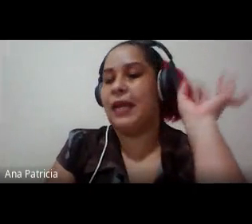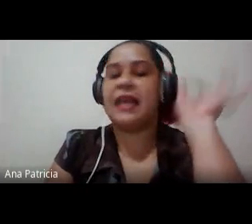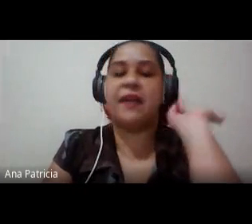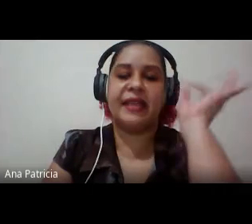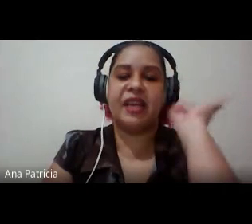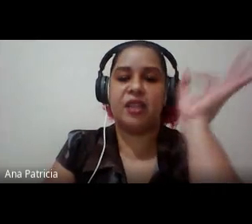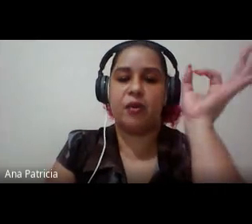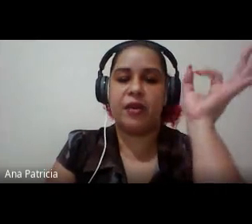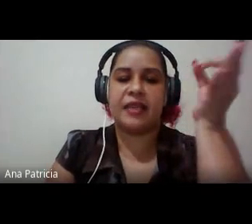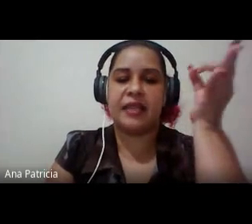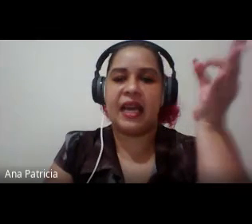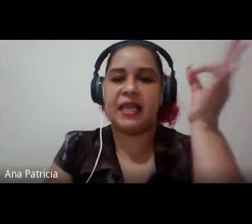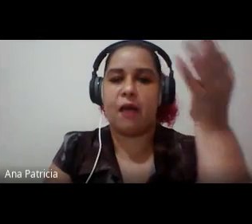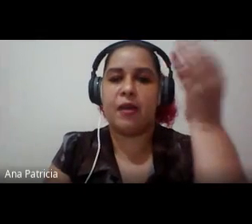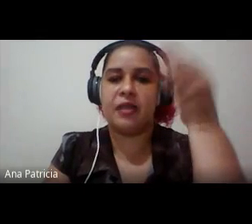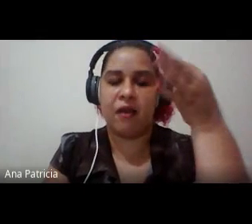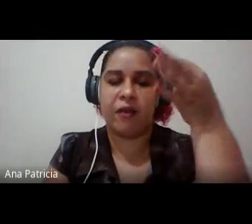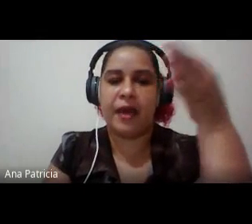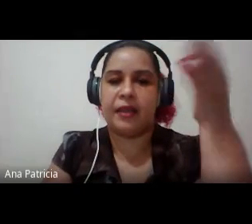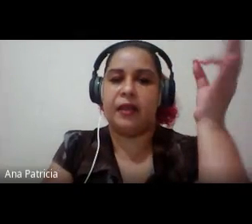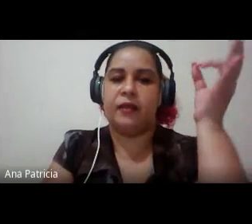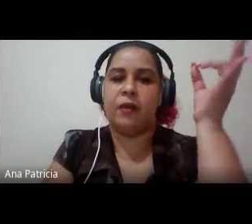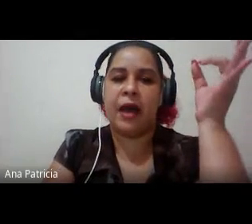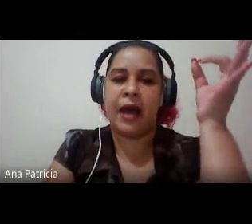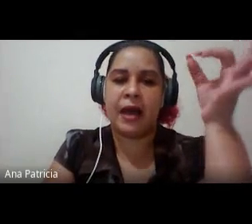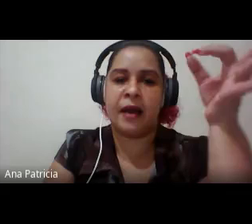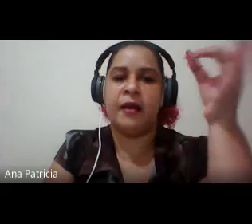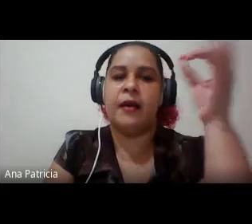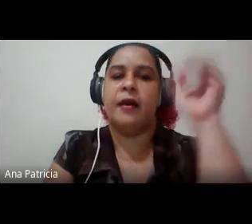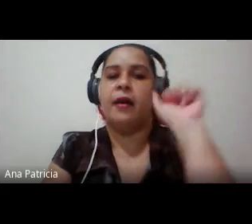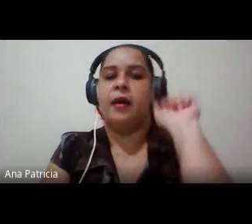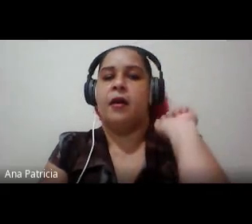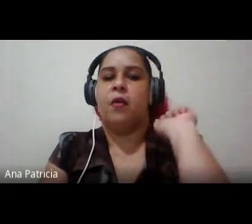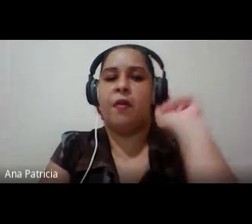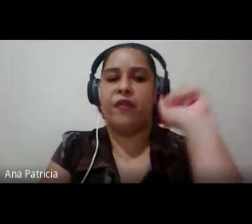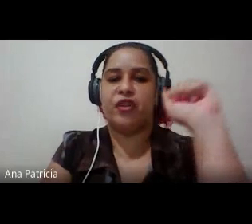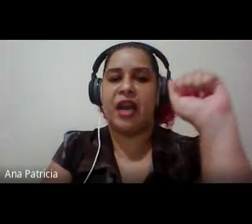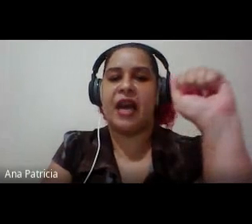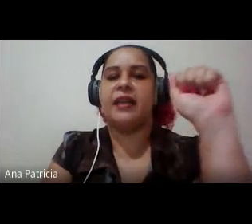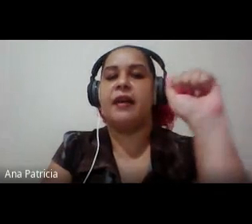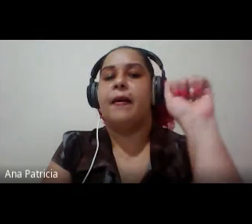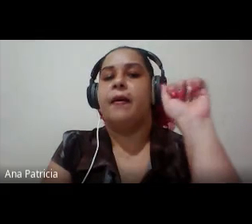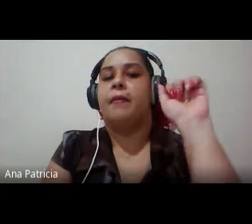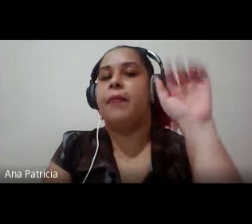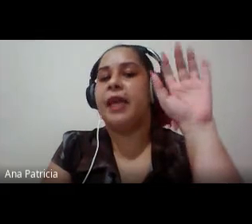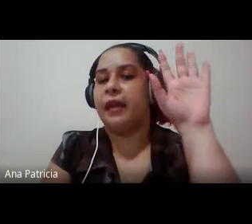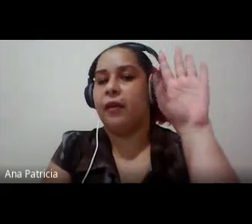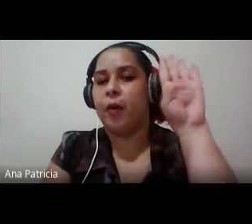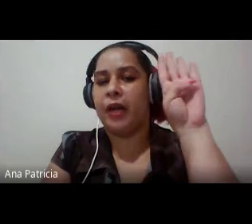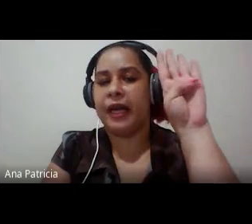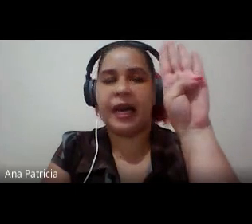na sequência que a gente conhece, né? Que é a sequência alfabética. Então, A, com a mão fechada.